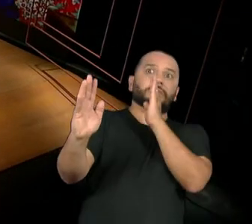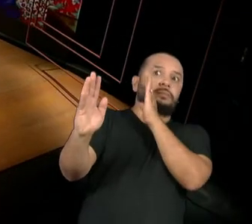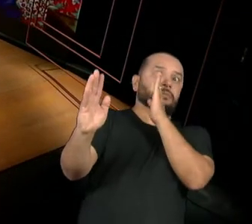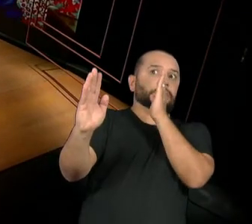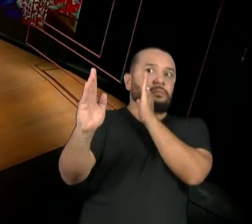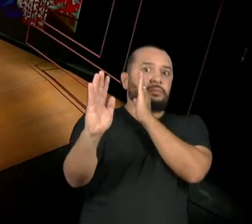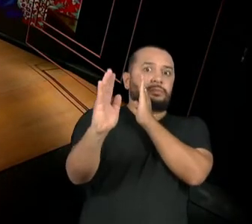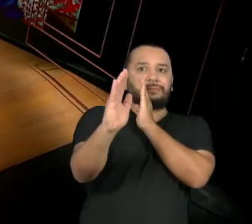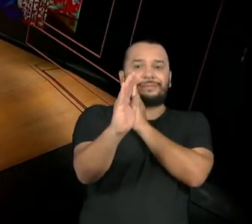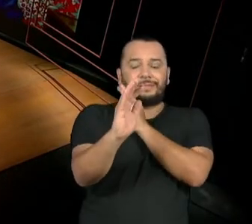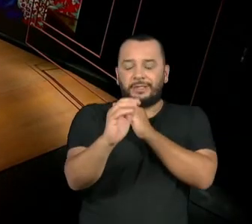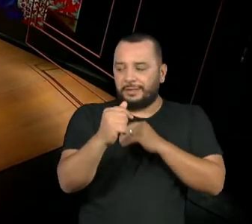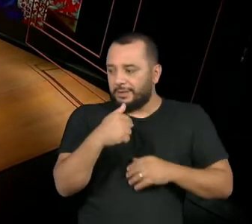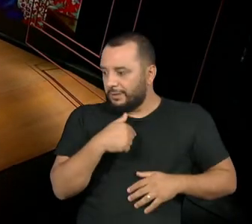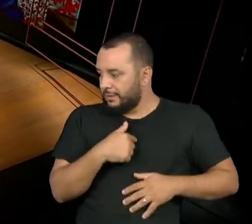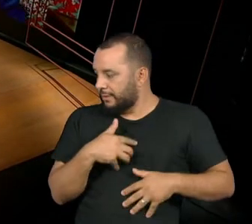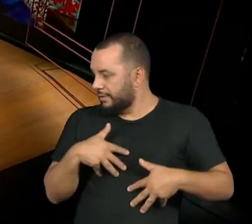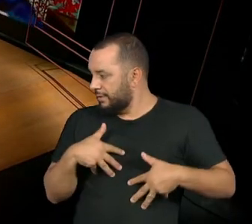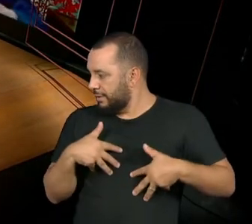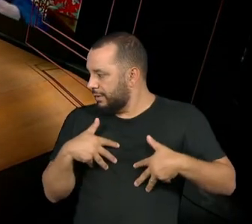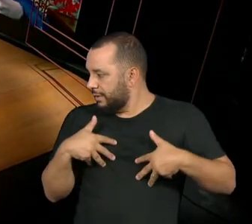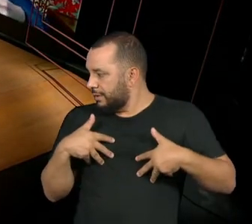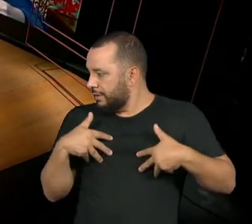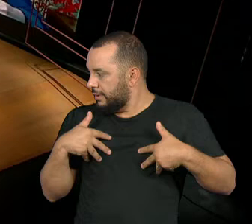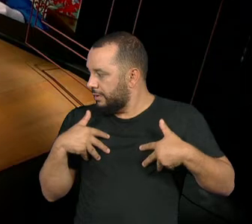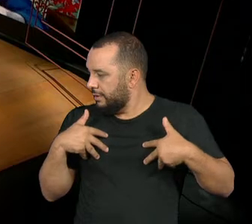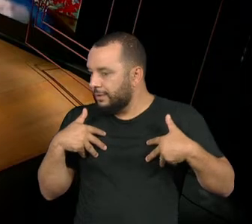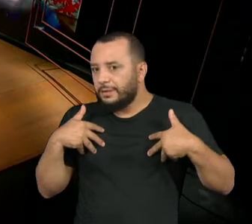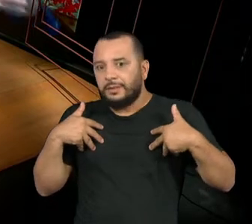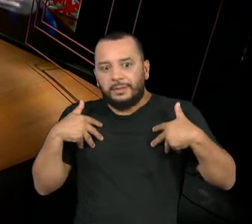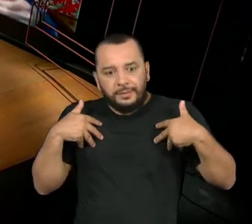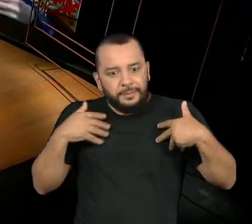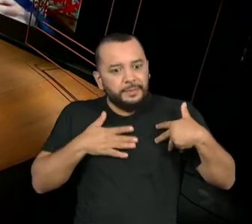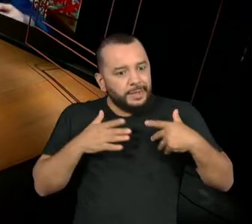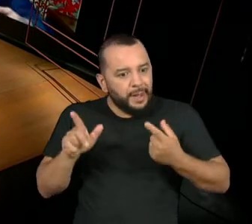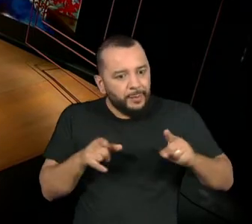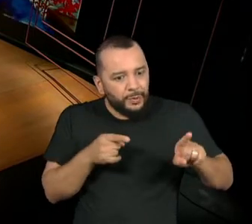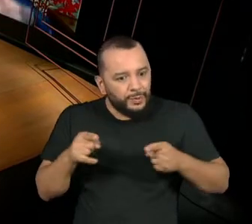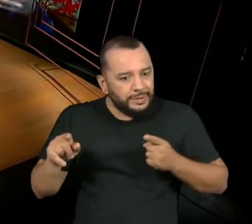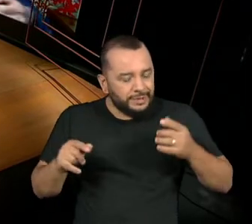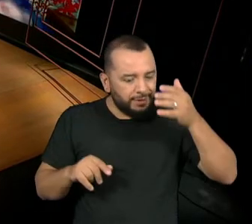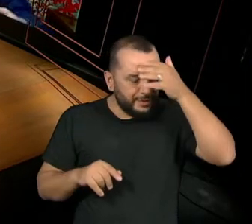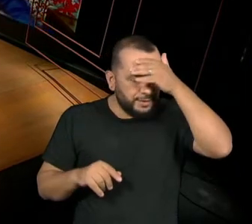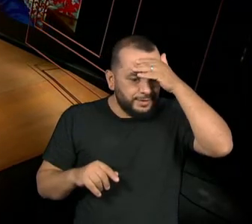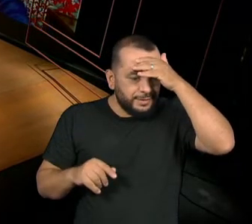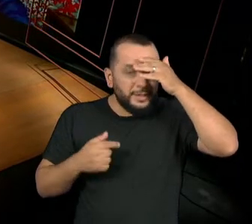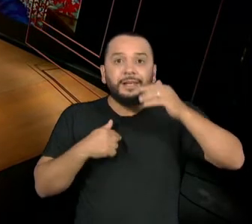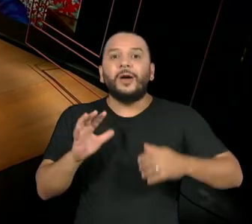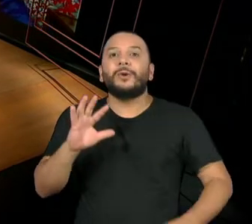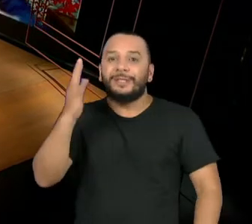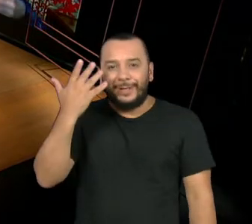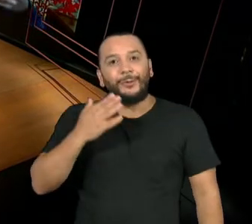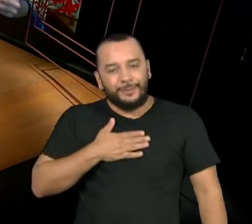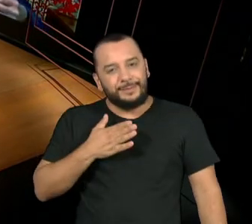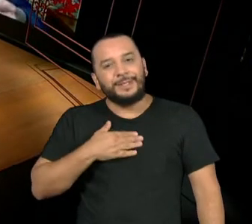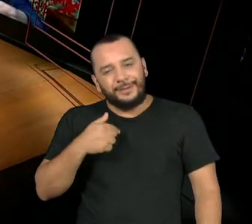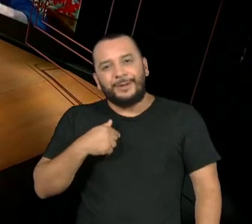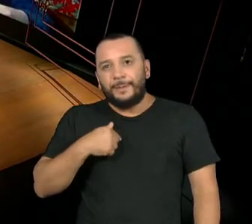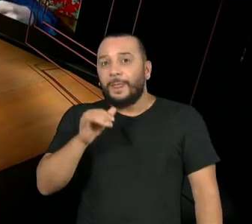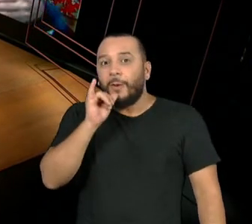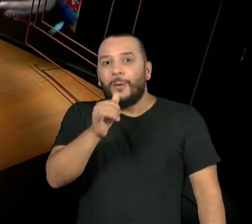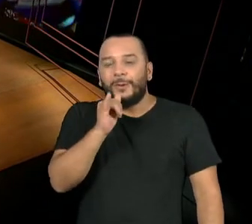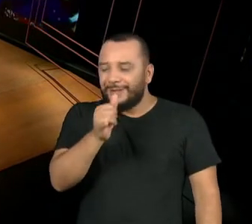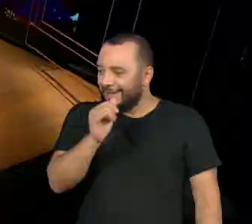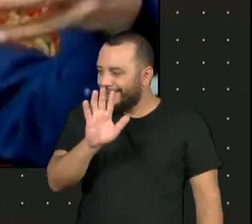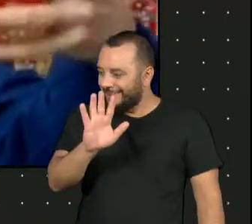fiquei completamente na minha frente. O que aconteceu comigo merece ser contado. Na minha